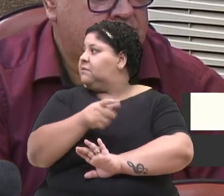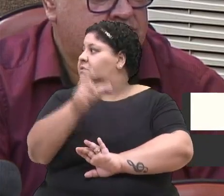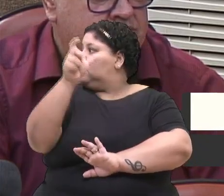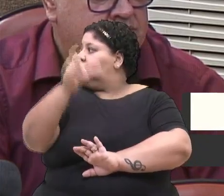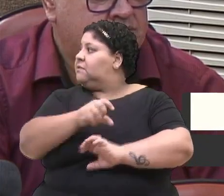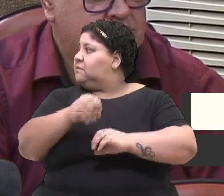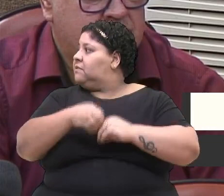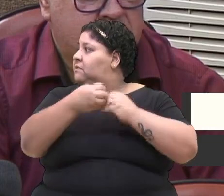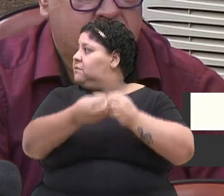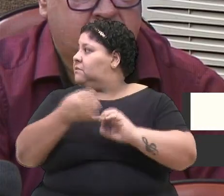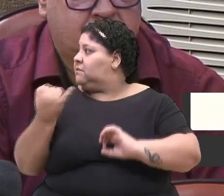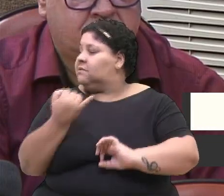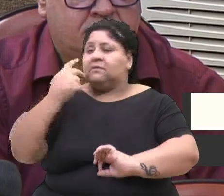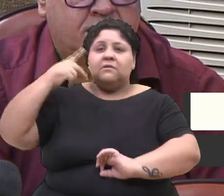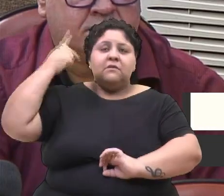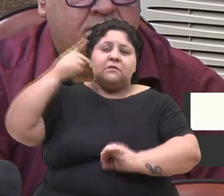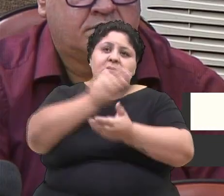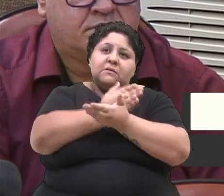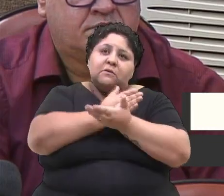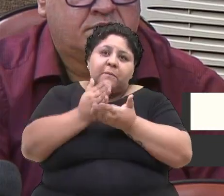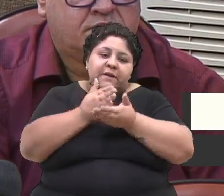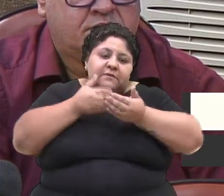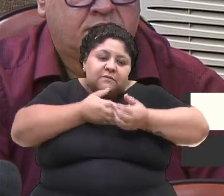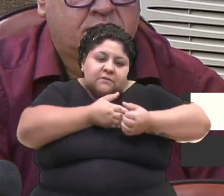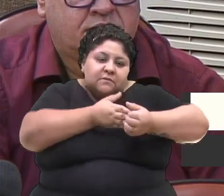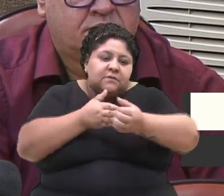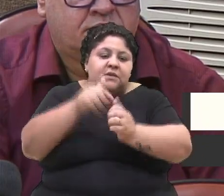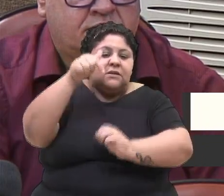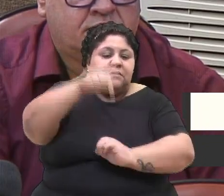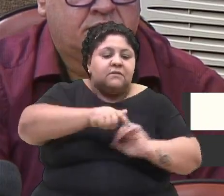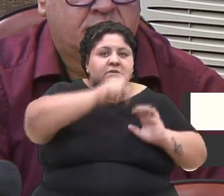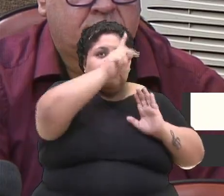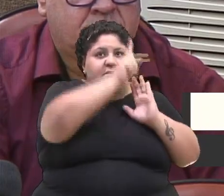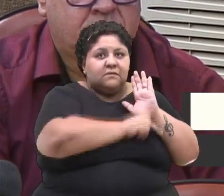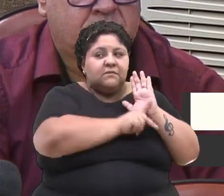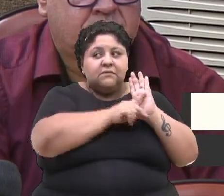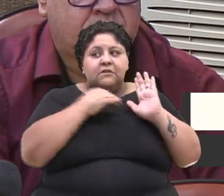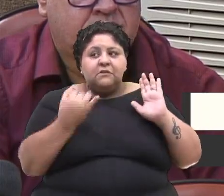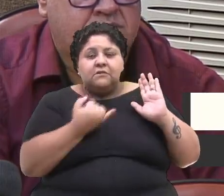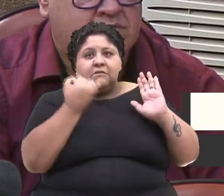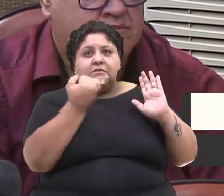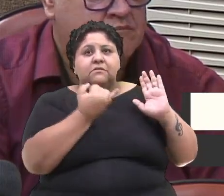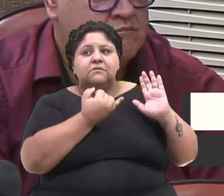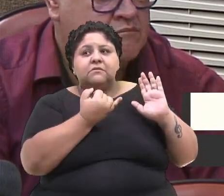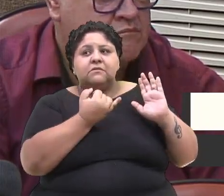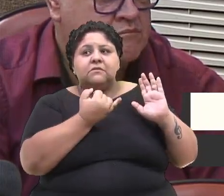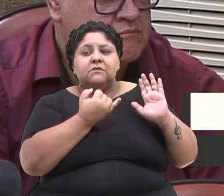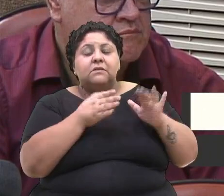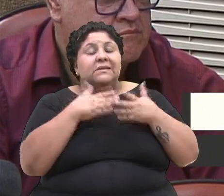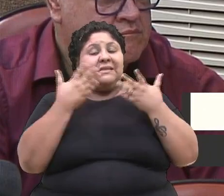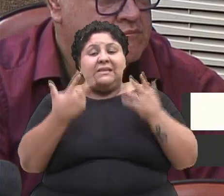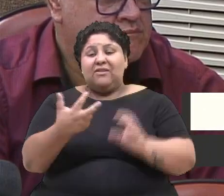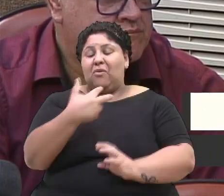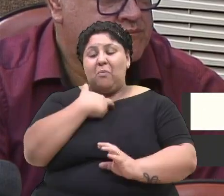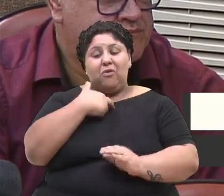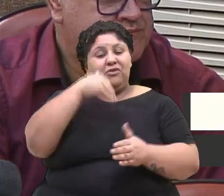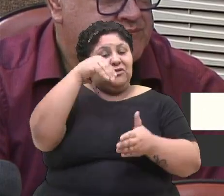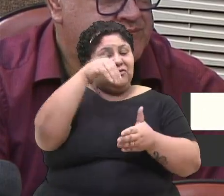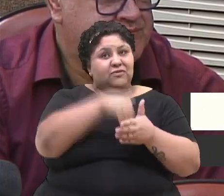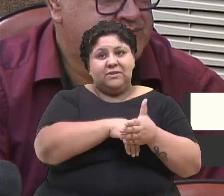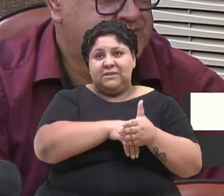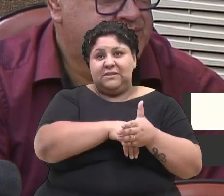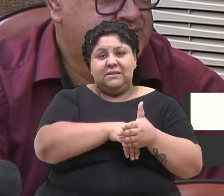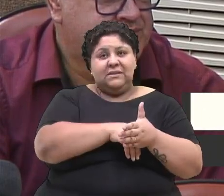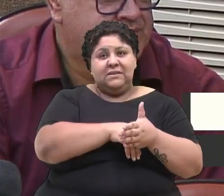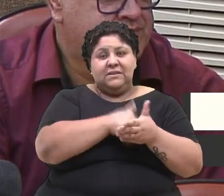para a política, comecem a acompanhar. Este projeto é de extrema importância. Então, eu não posso votar favorável ao veto.